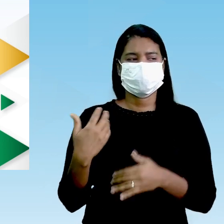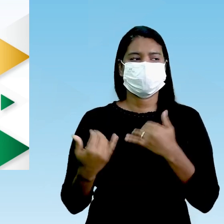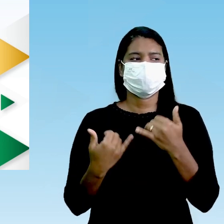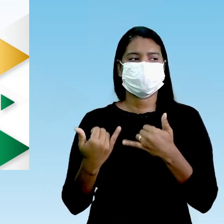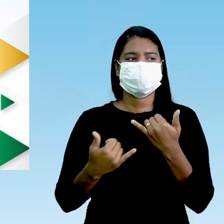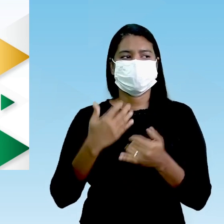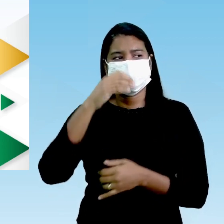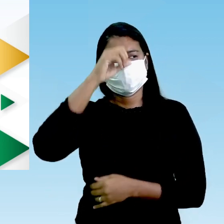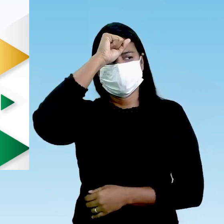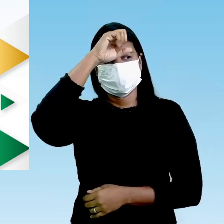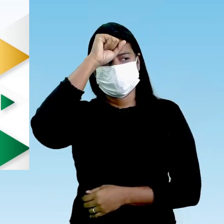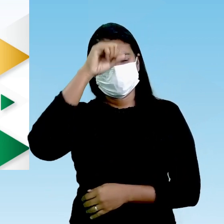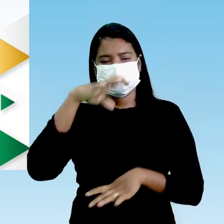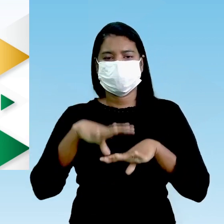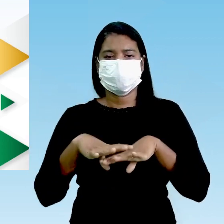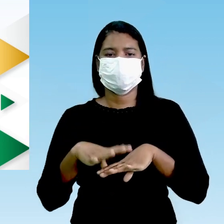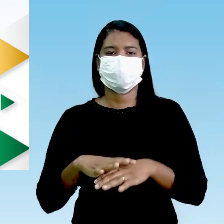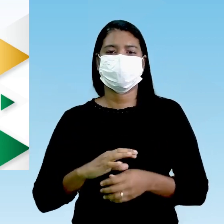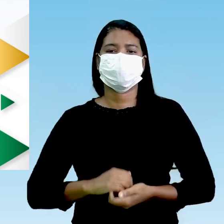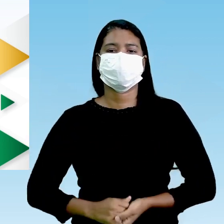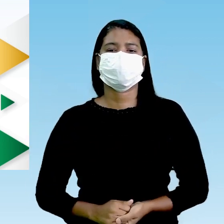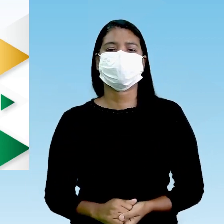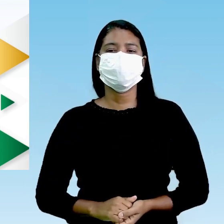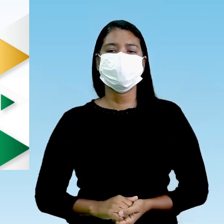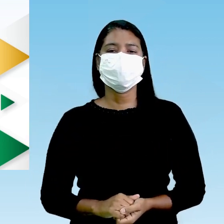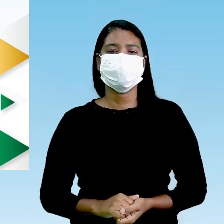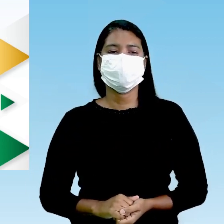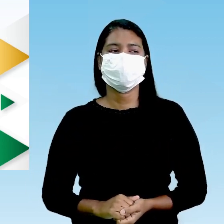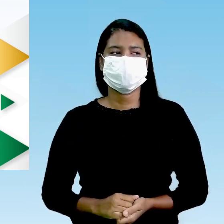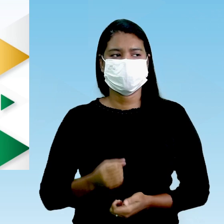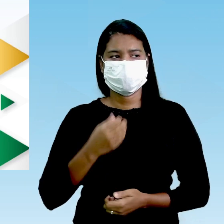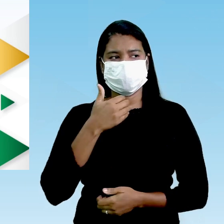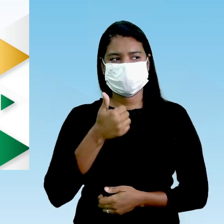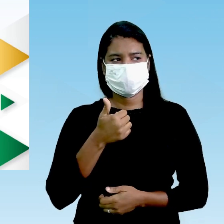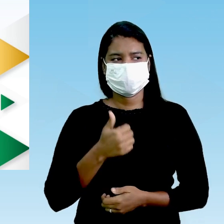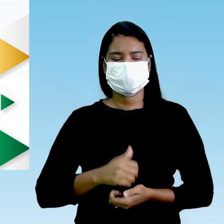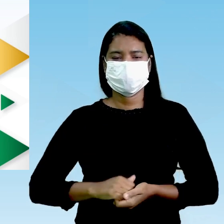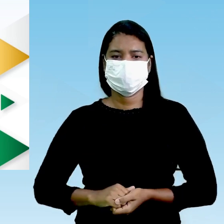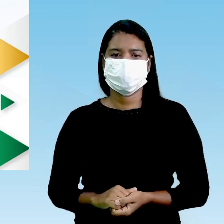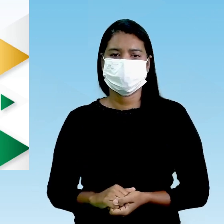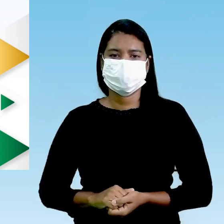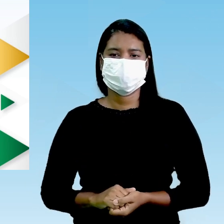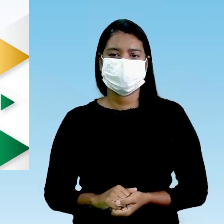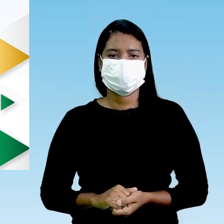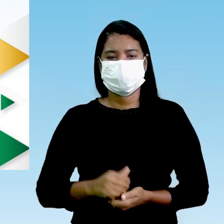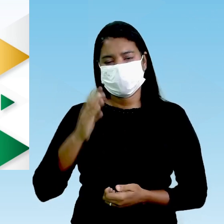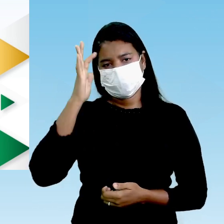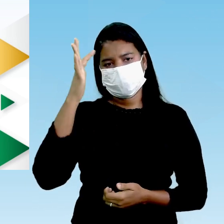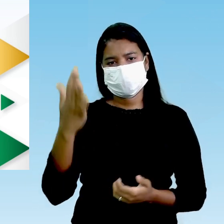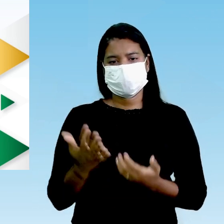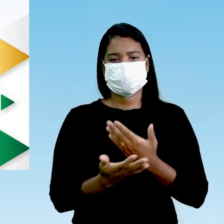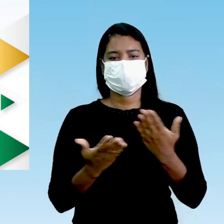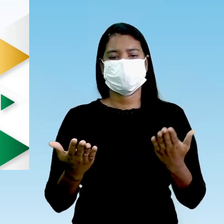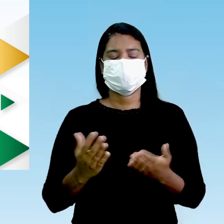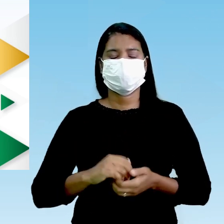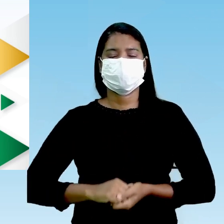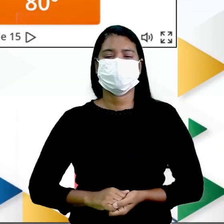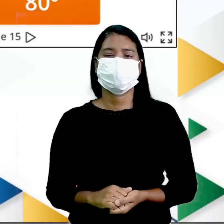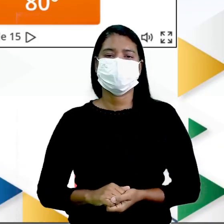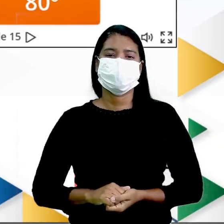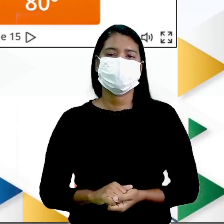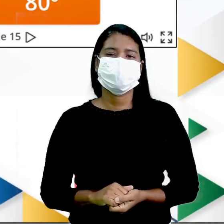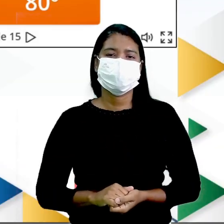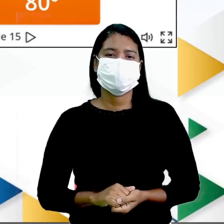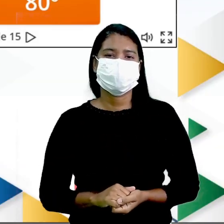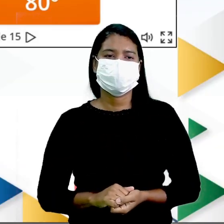jogar aprendendo matemática. É uma plataforma muito gostosa, tá bom? Vamos resolver para você? Vamos lá então. Vamos lá,